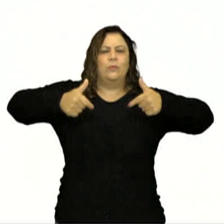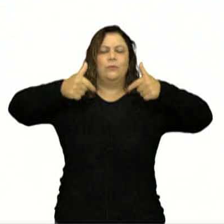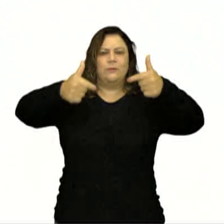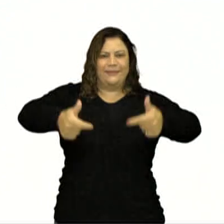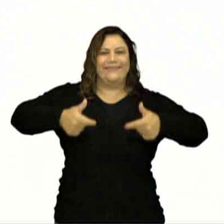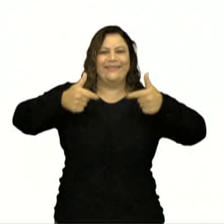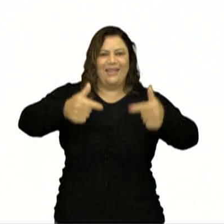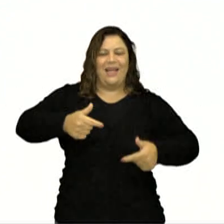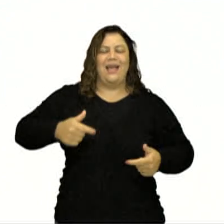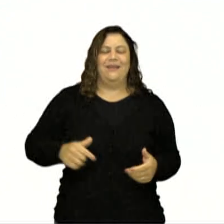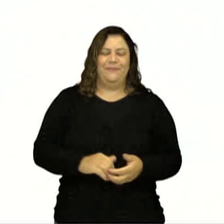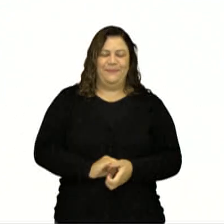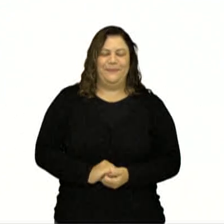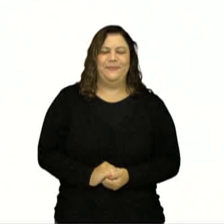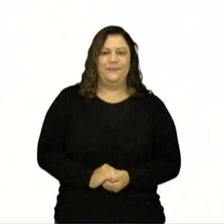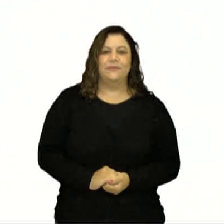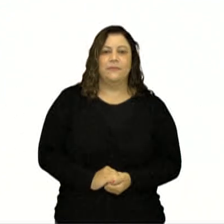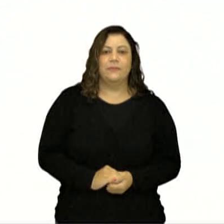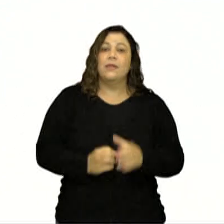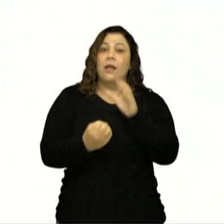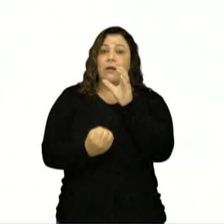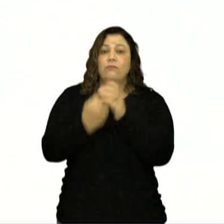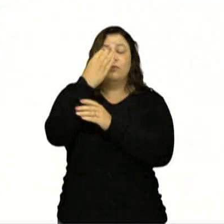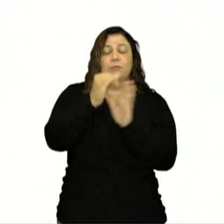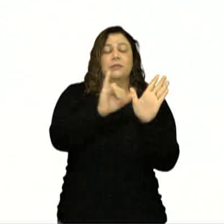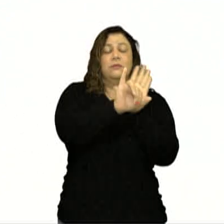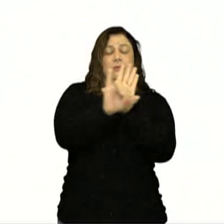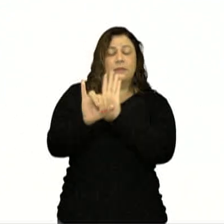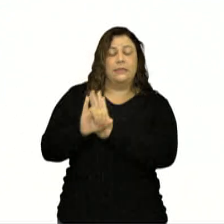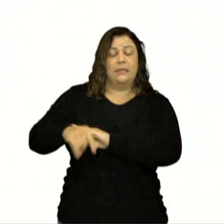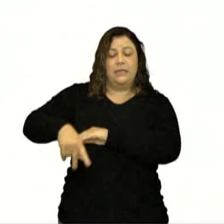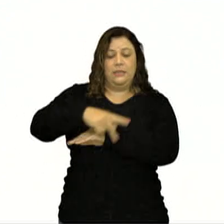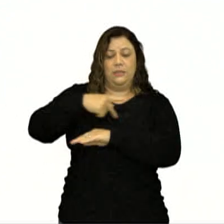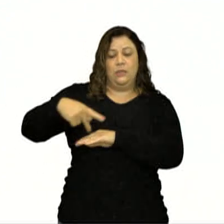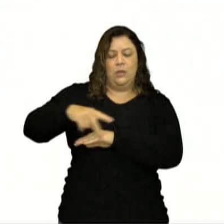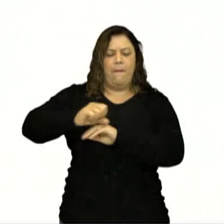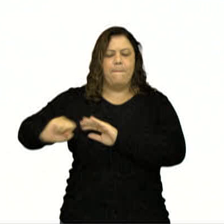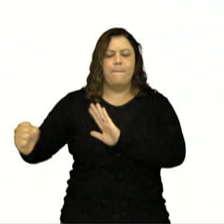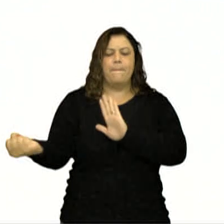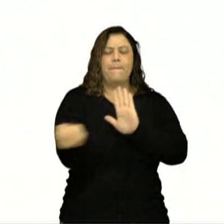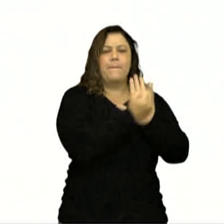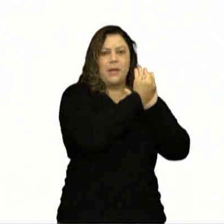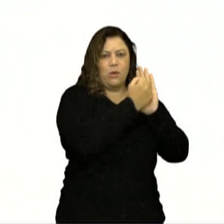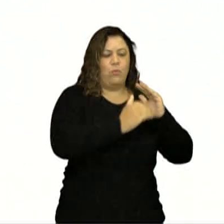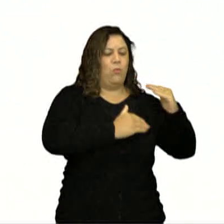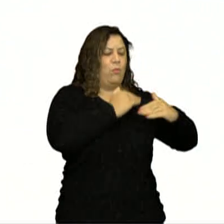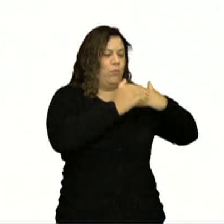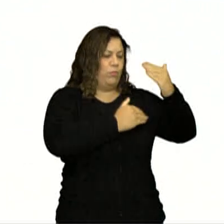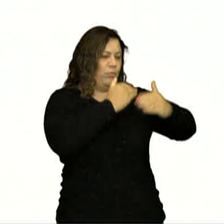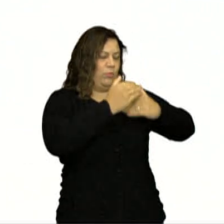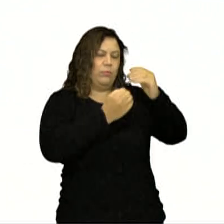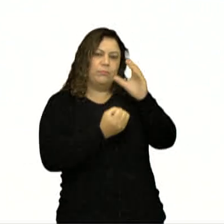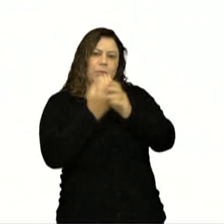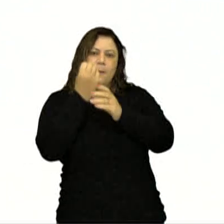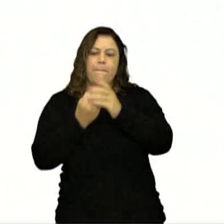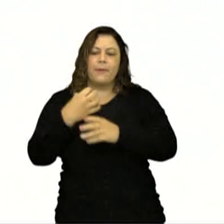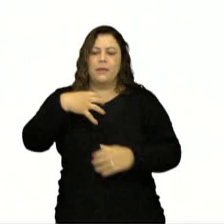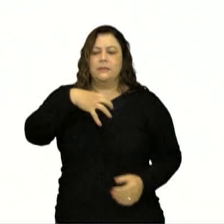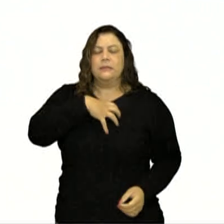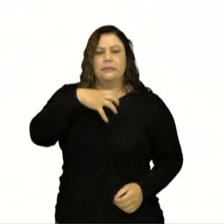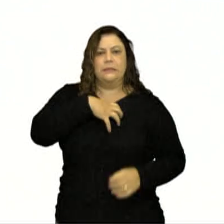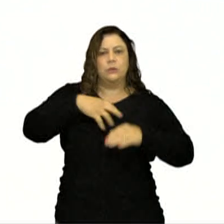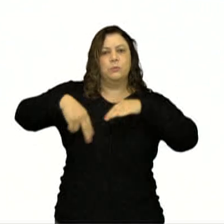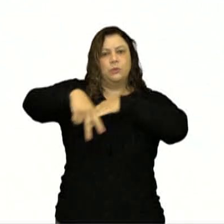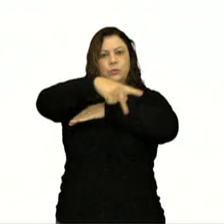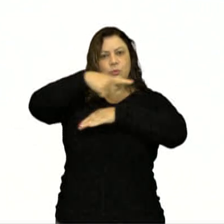A formação da identidade nacional, né? Como eu já havia falado, veja, a guerra marcou o crescimento do sentimento da identidade nacional nesses